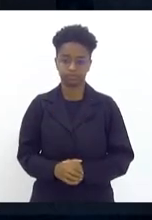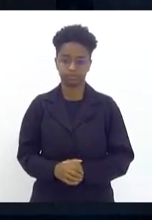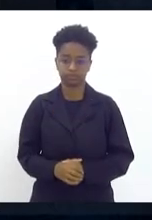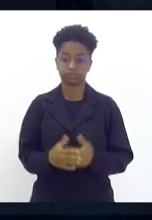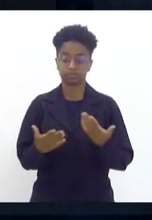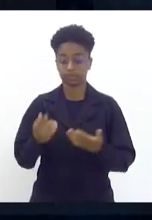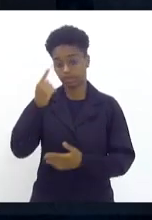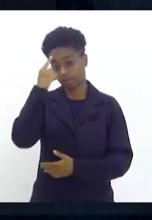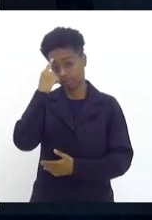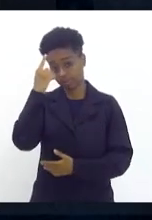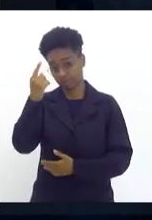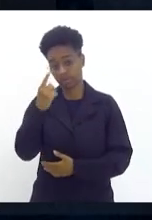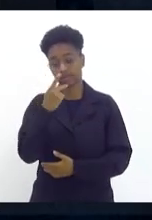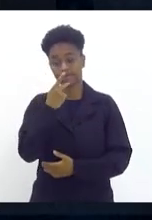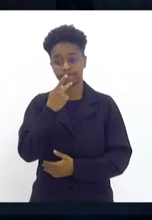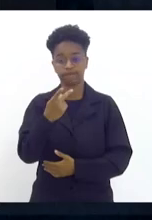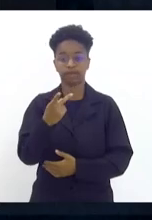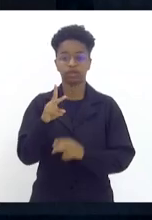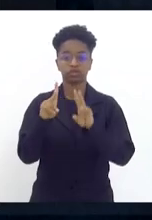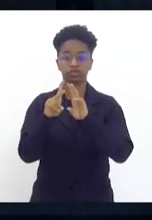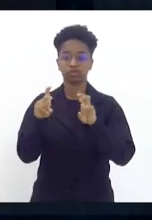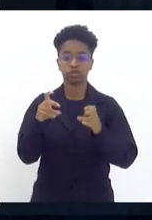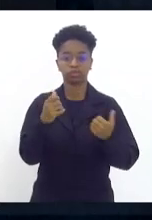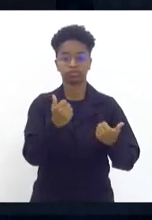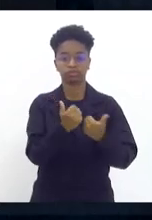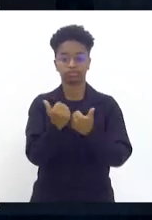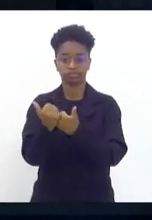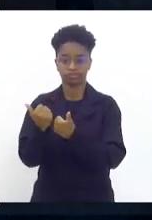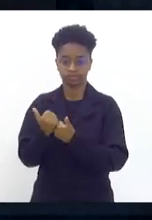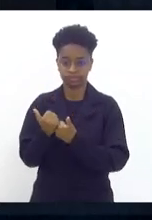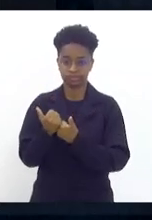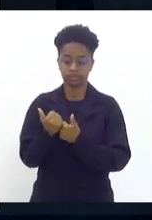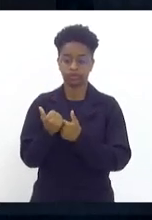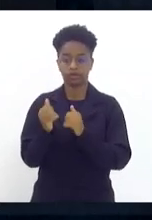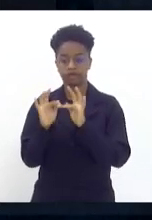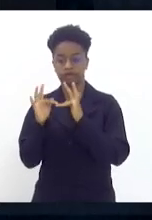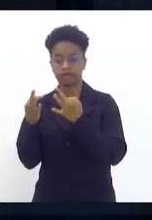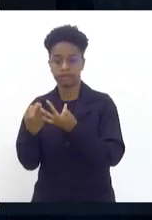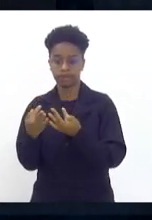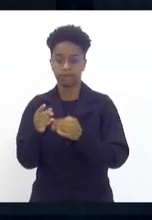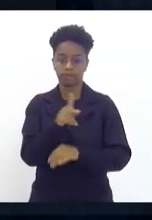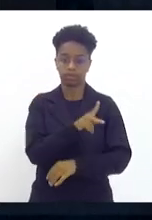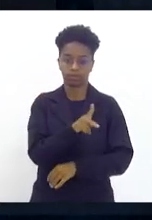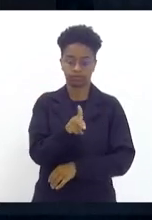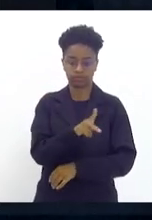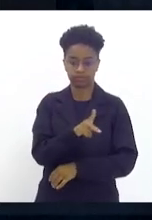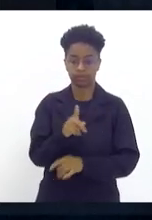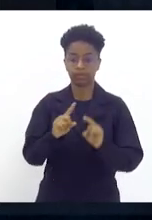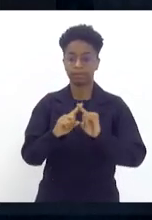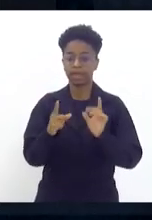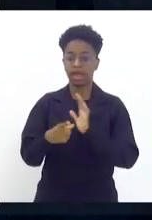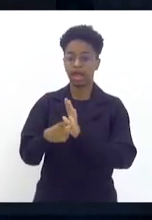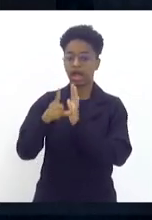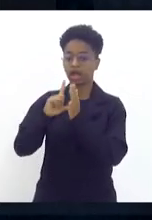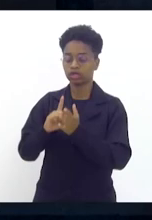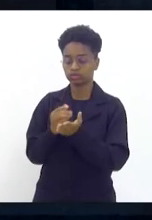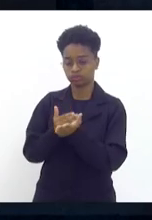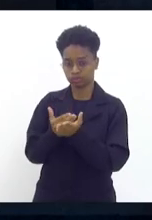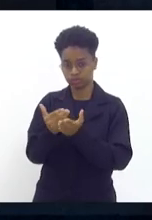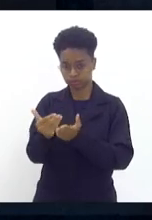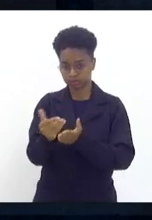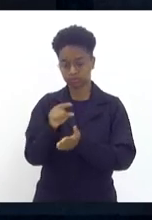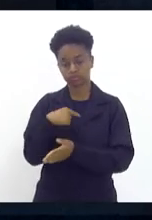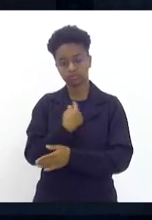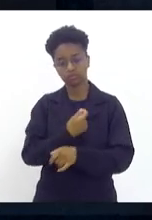a ideia é falar dessa colaboração, né, pais e professores. Só que, antes da gente começar, a